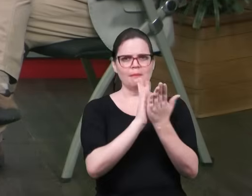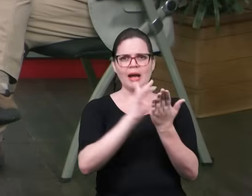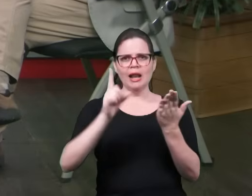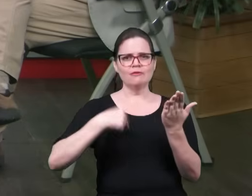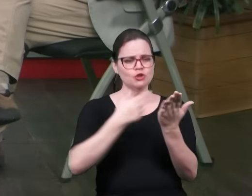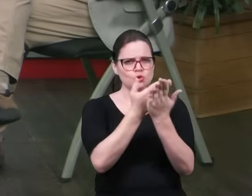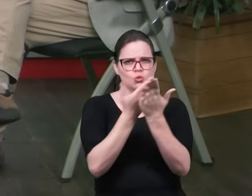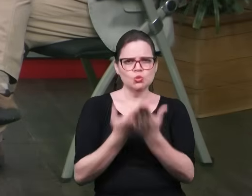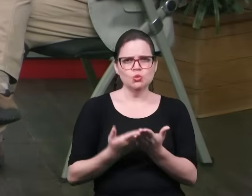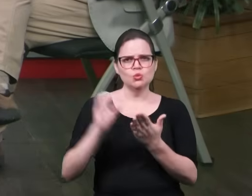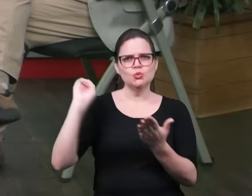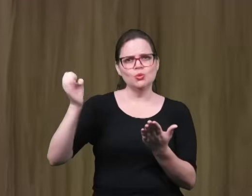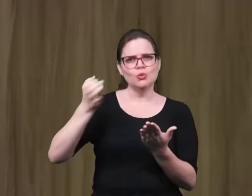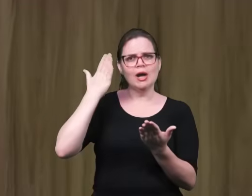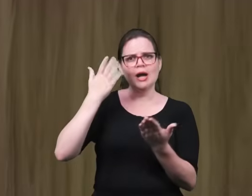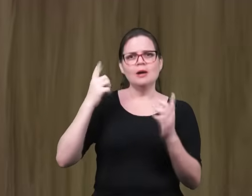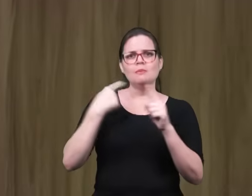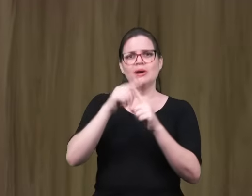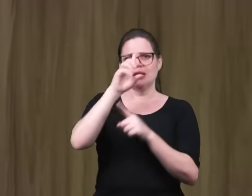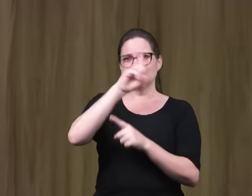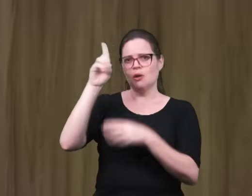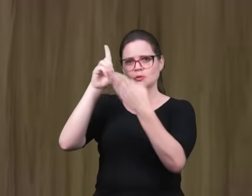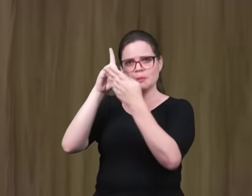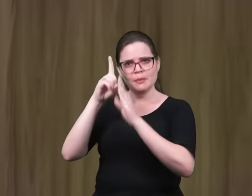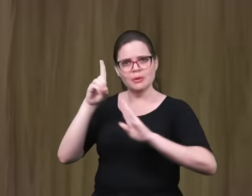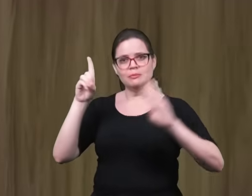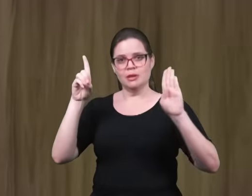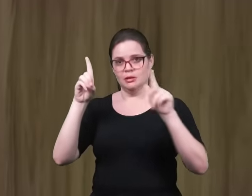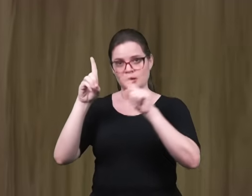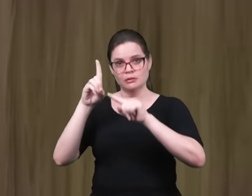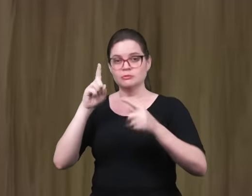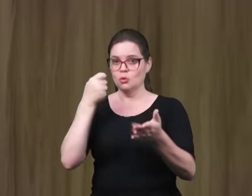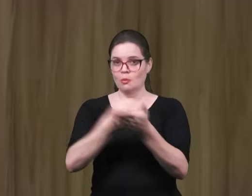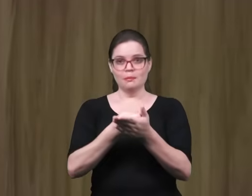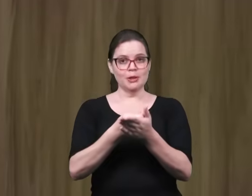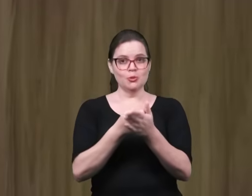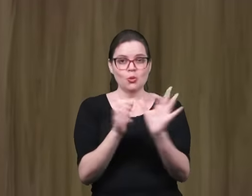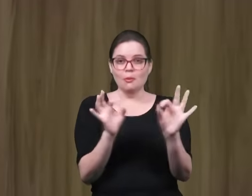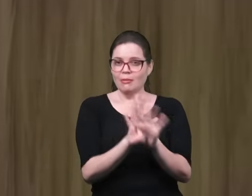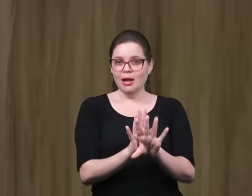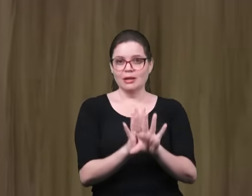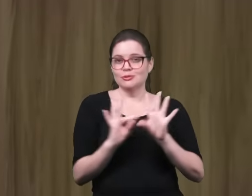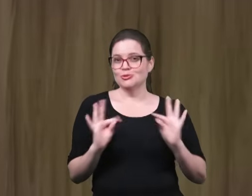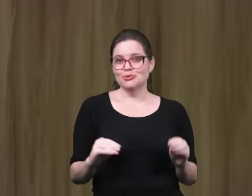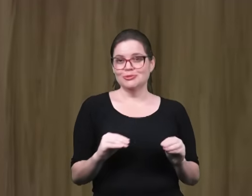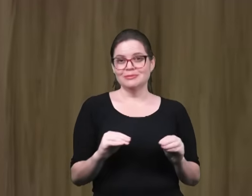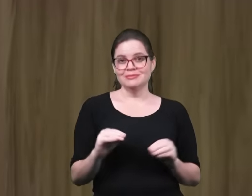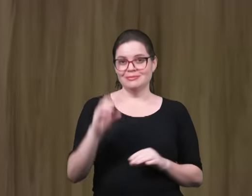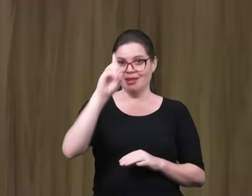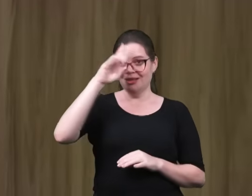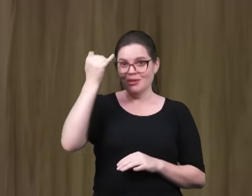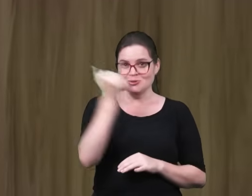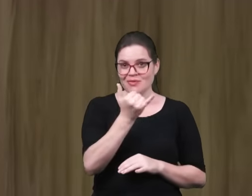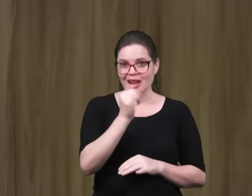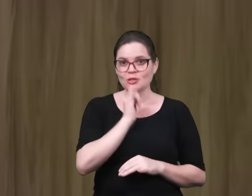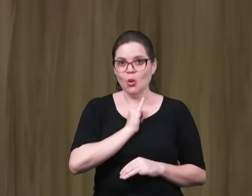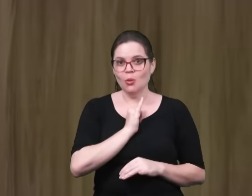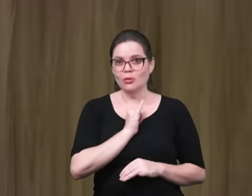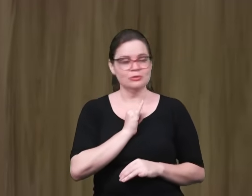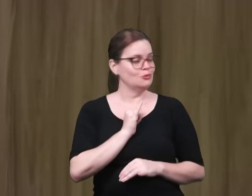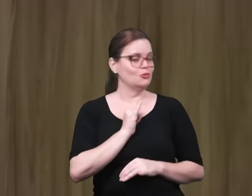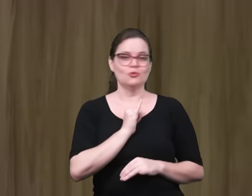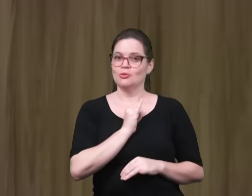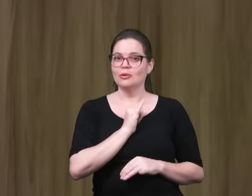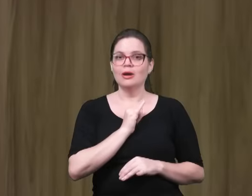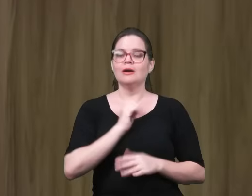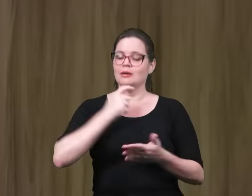tudo aquilo que foi prometido por Deus, de fato aconteceu. Bendito seja o Senhor. A palavra dele não volta vazia. Amém. Então, este